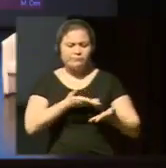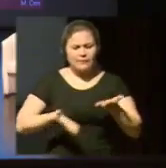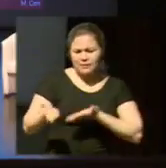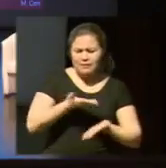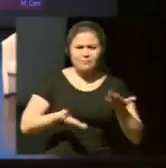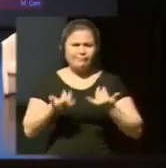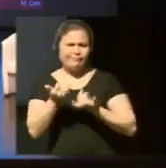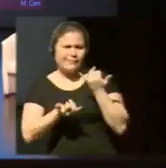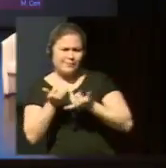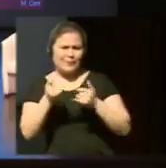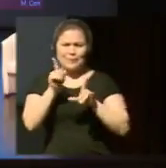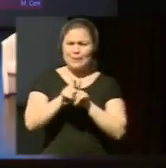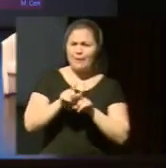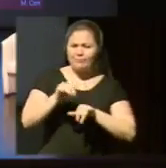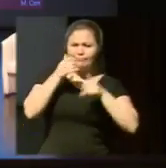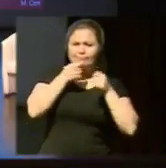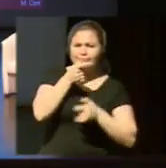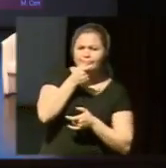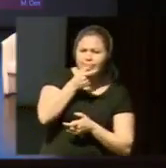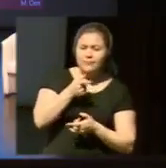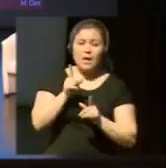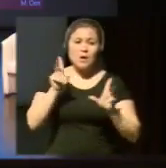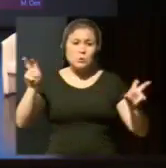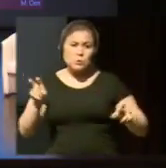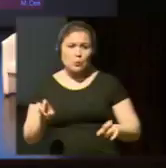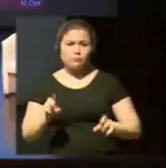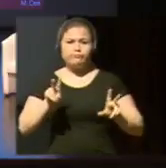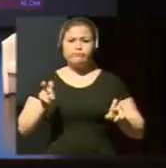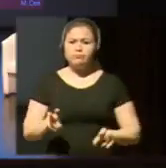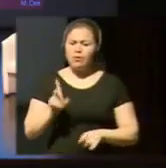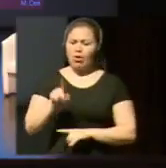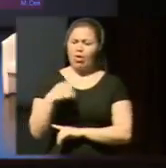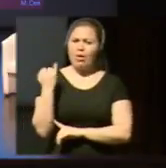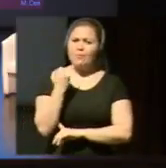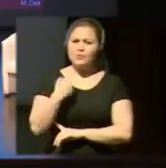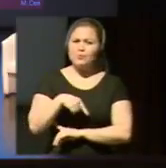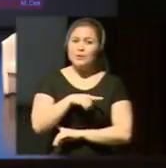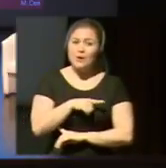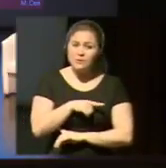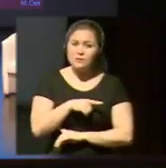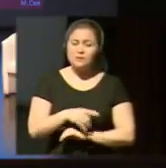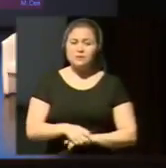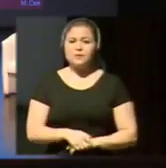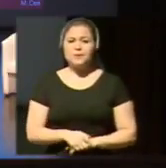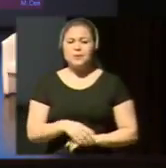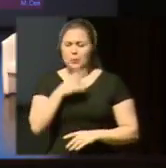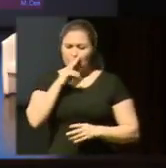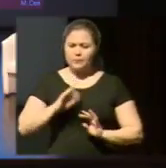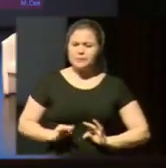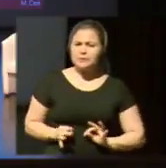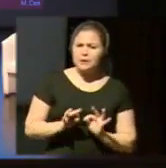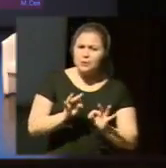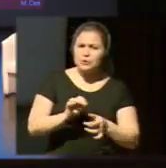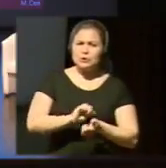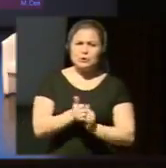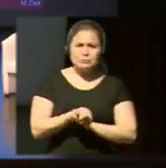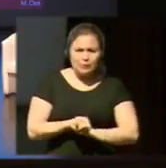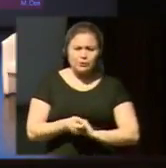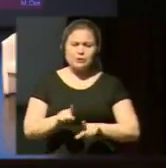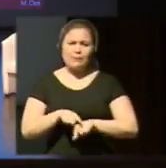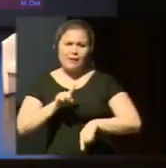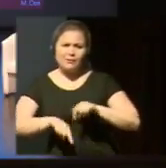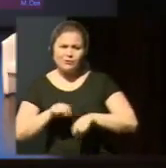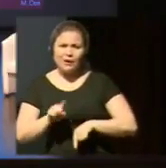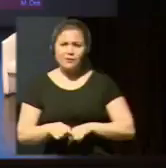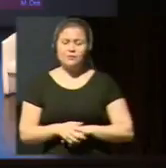entretenimento, comédias, sobre temáticas que são importantes para nós, como tecnologia, esporte,